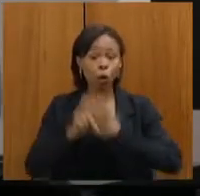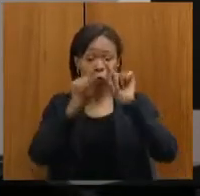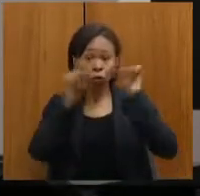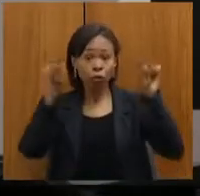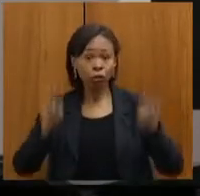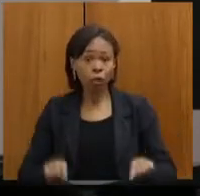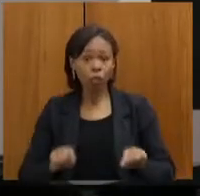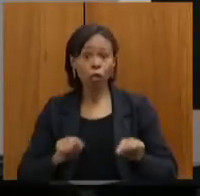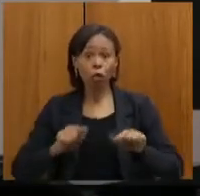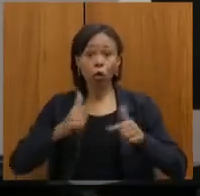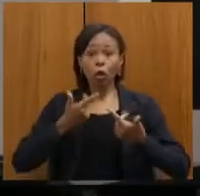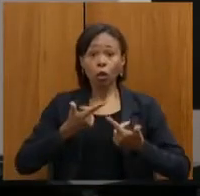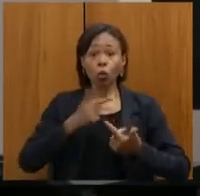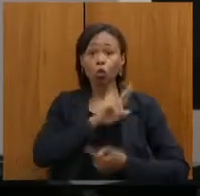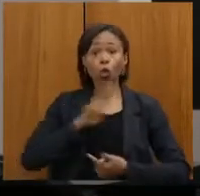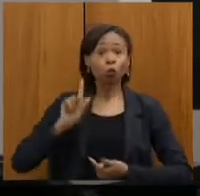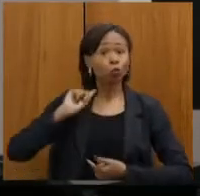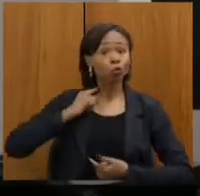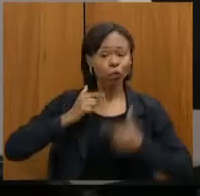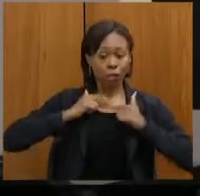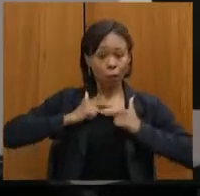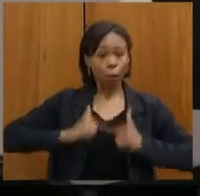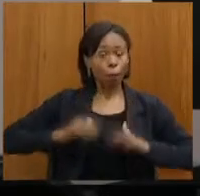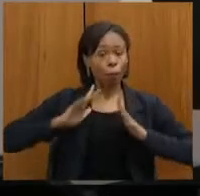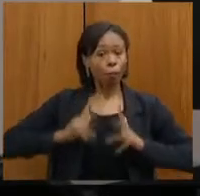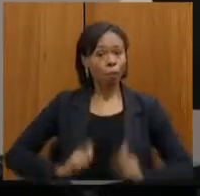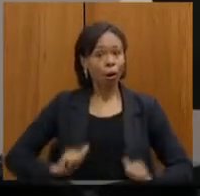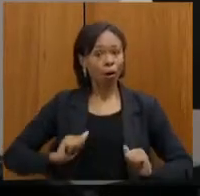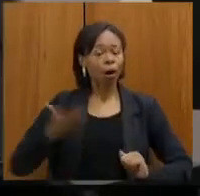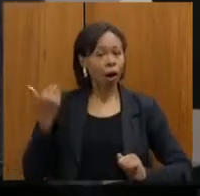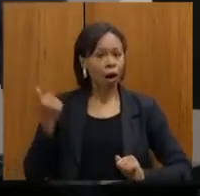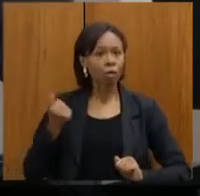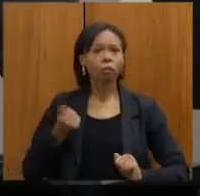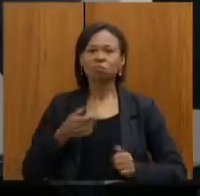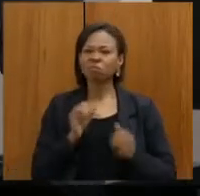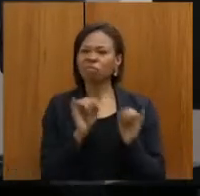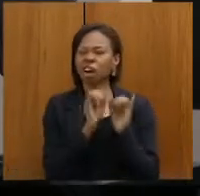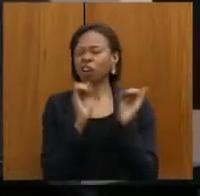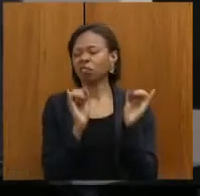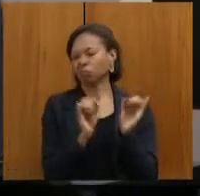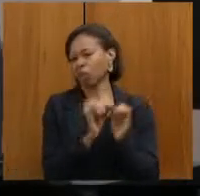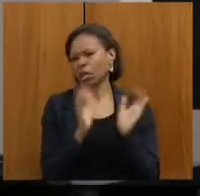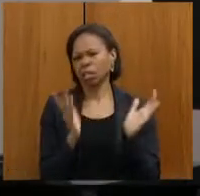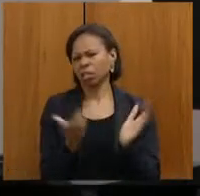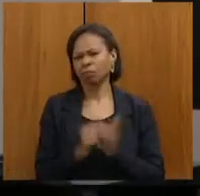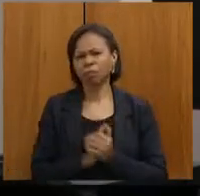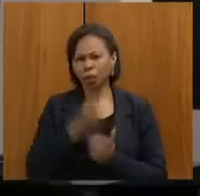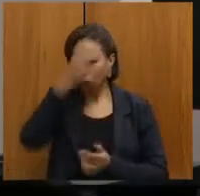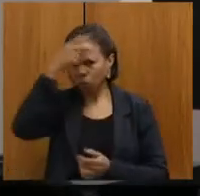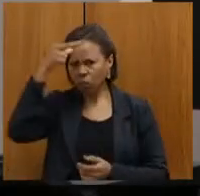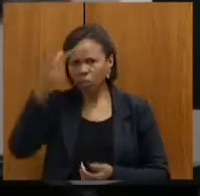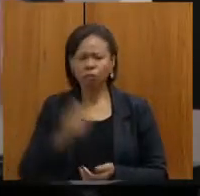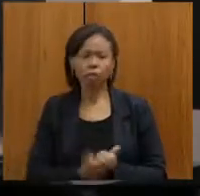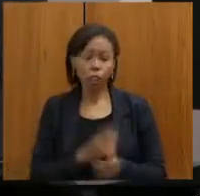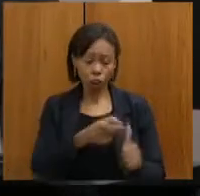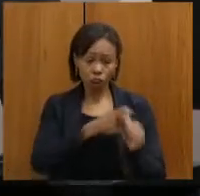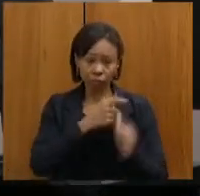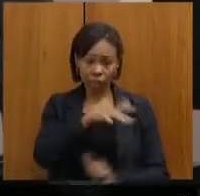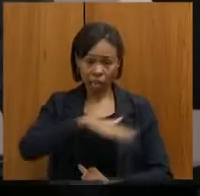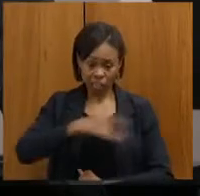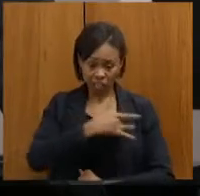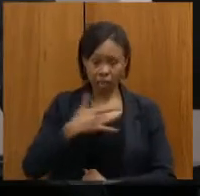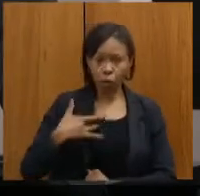estavam no Serasa isso é bobagem município dívida na saúde Dida de